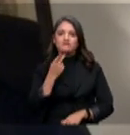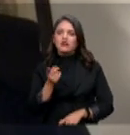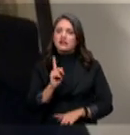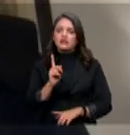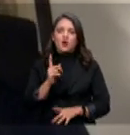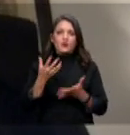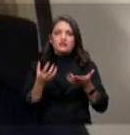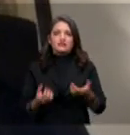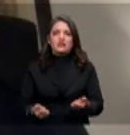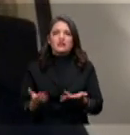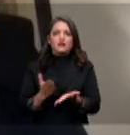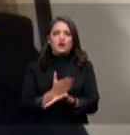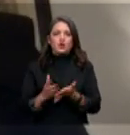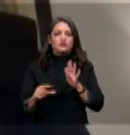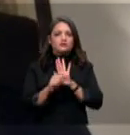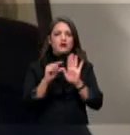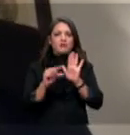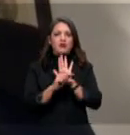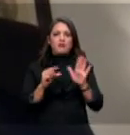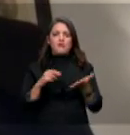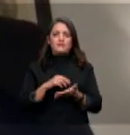e